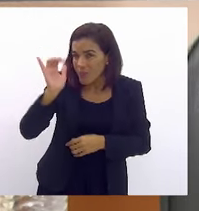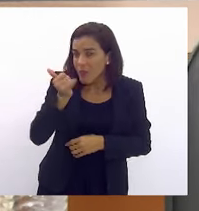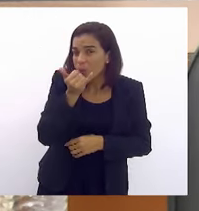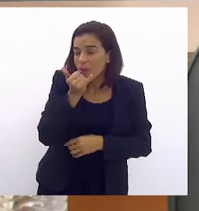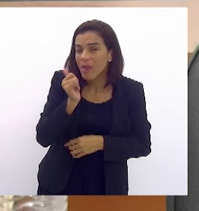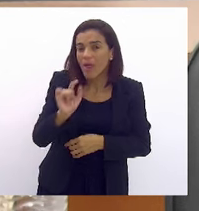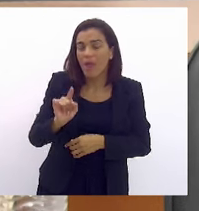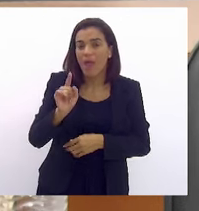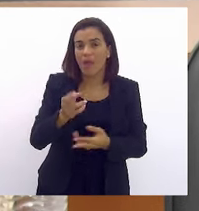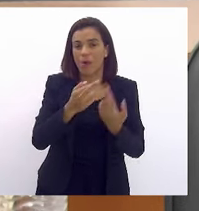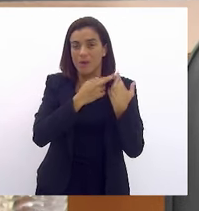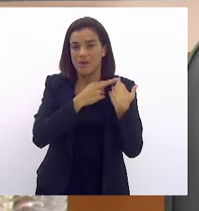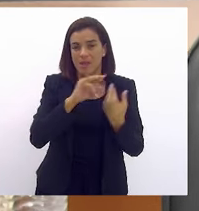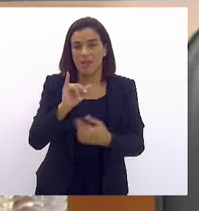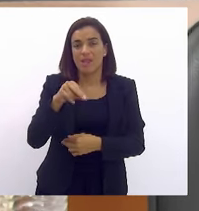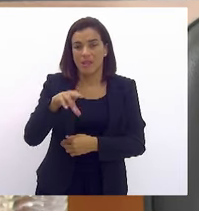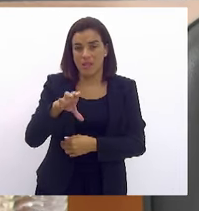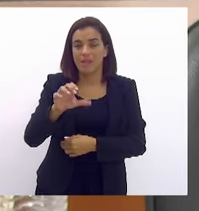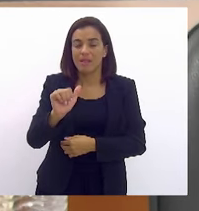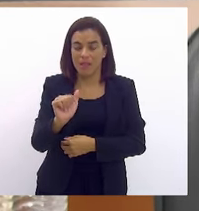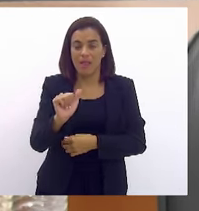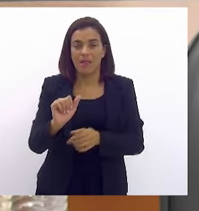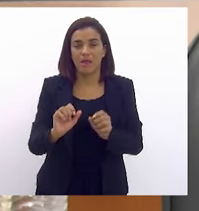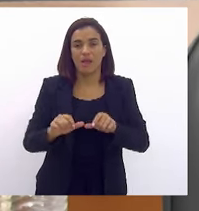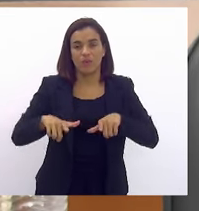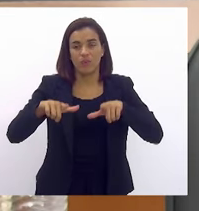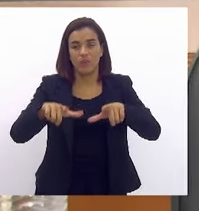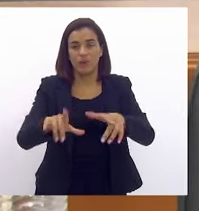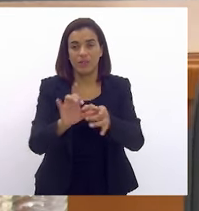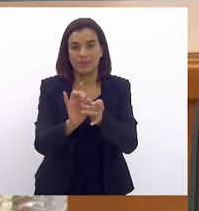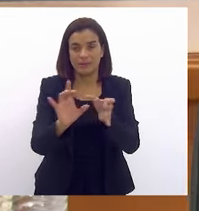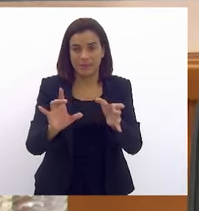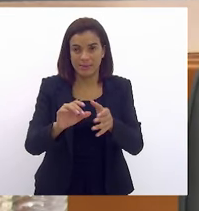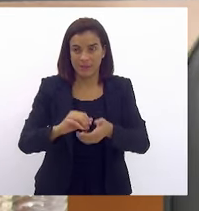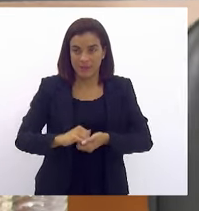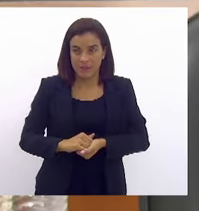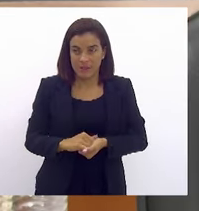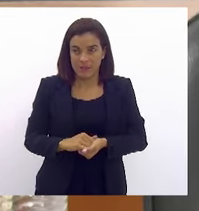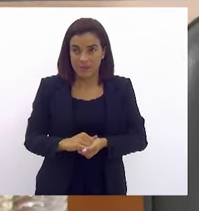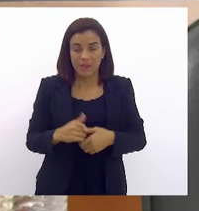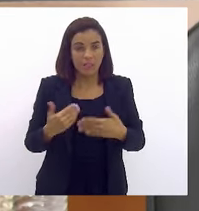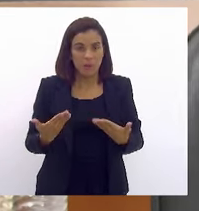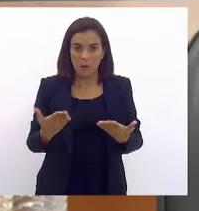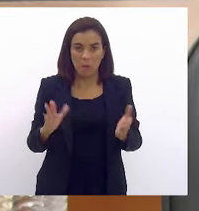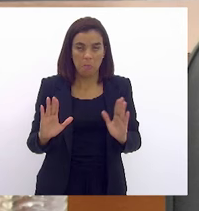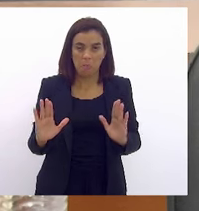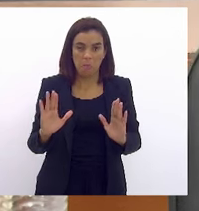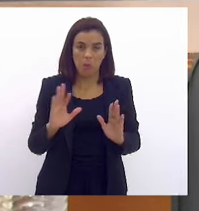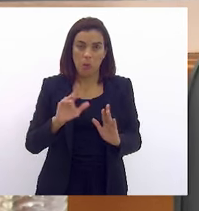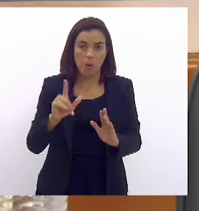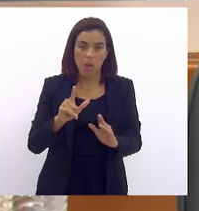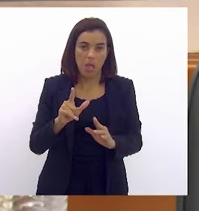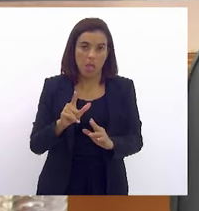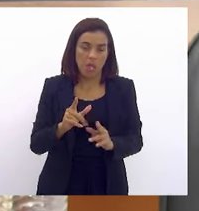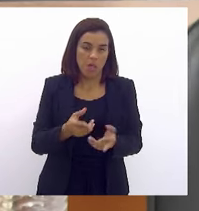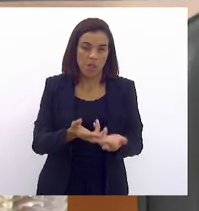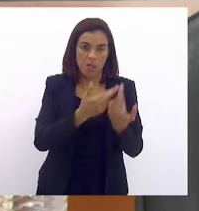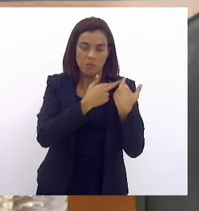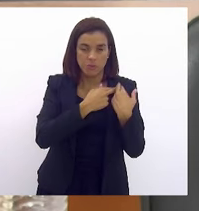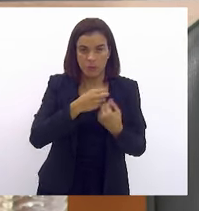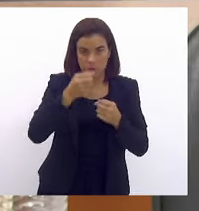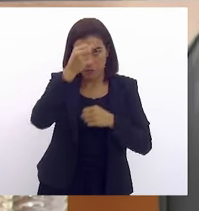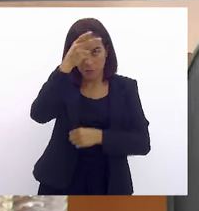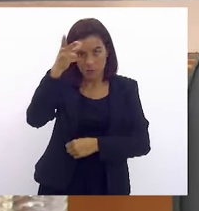a competência do INEA, o licenciamento e a fiscalização. Então, não passou ao município, porque